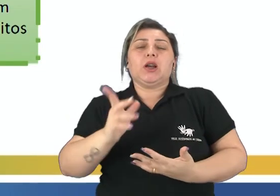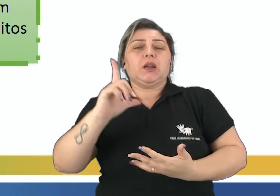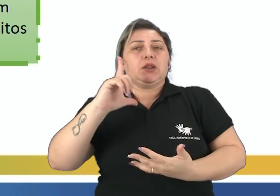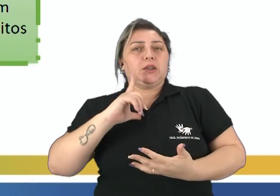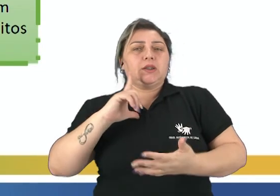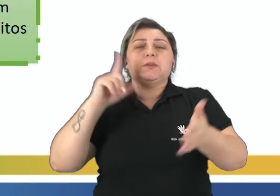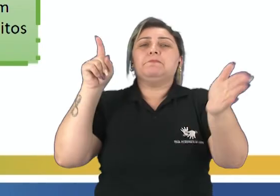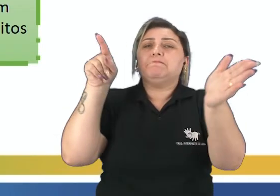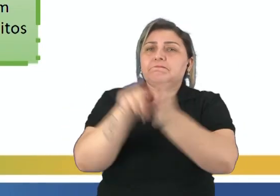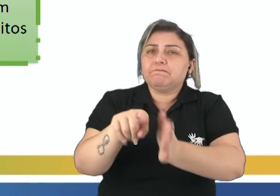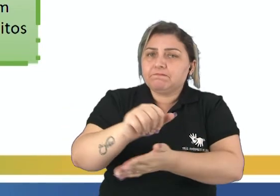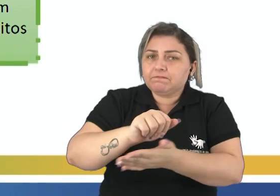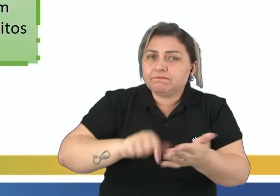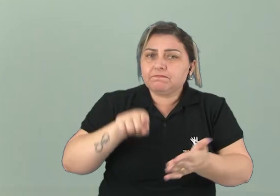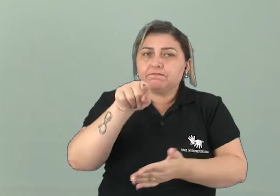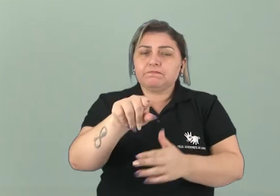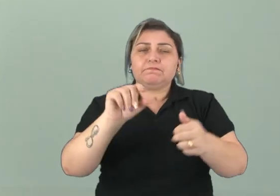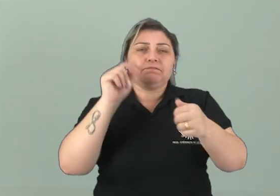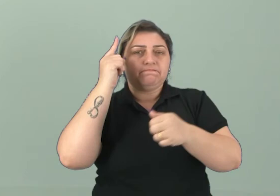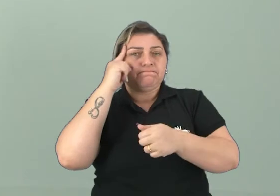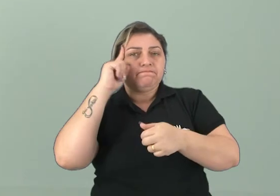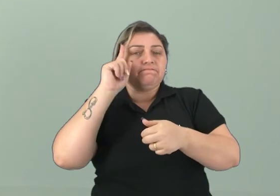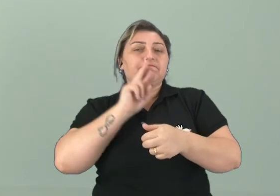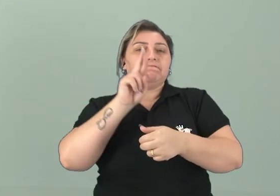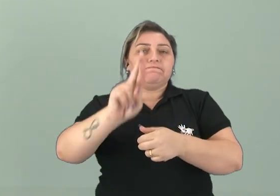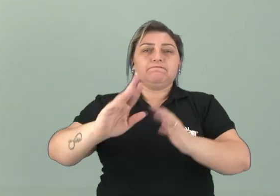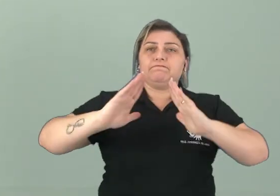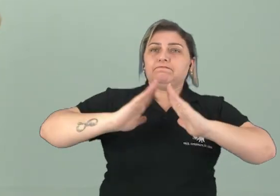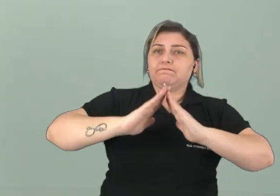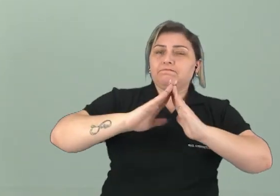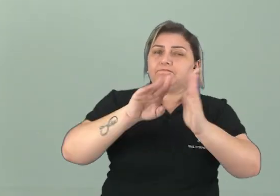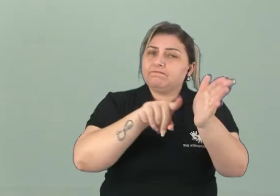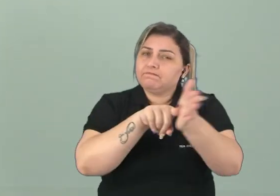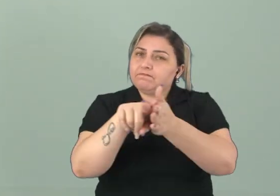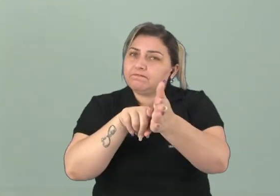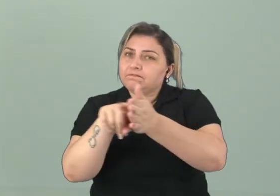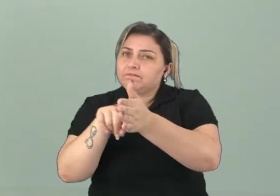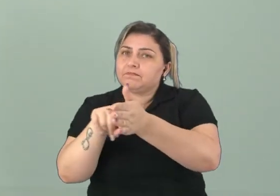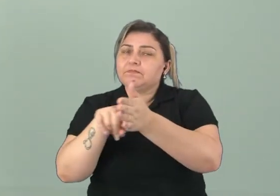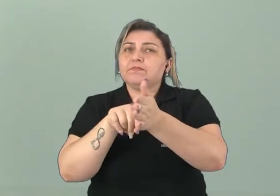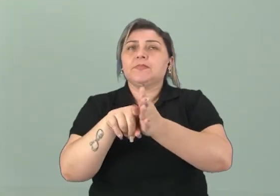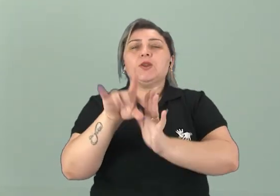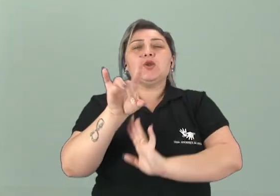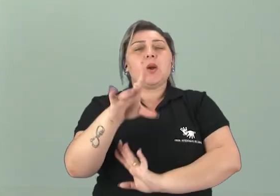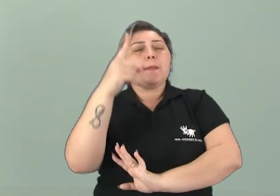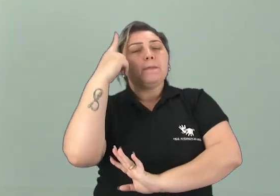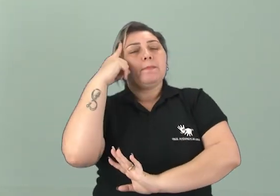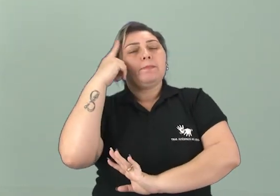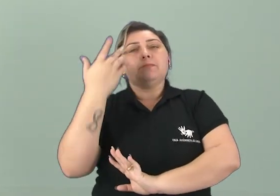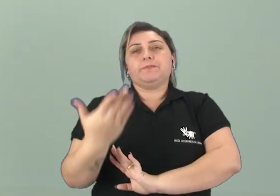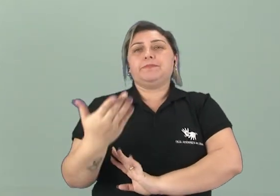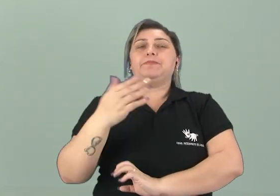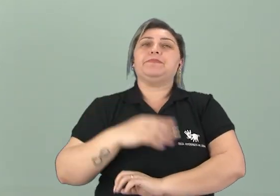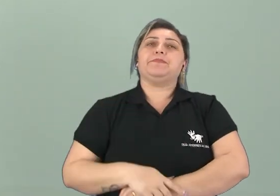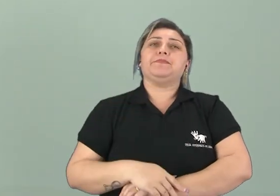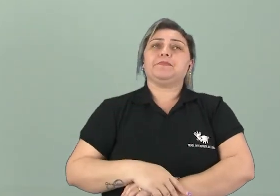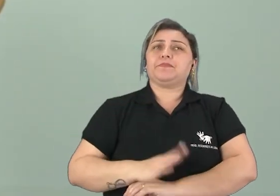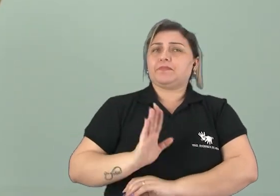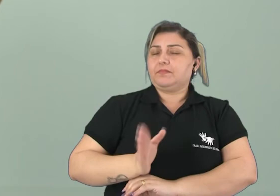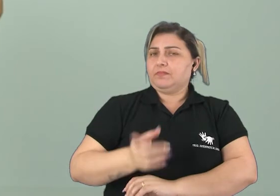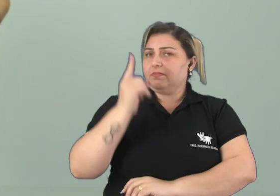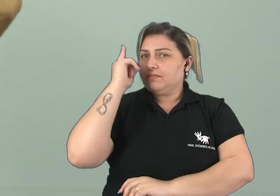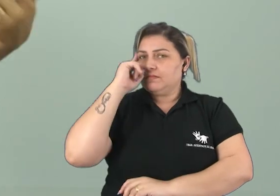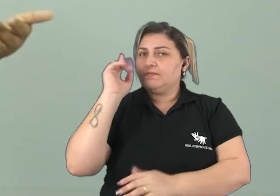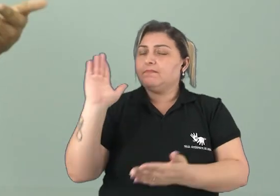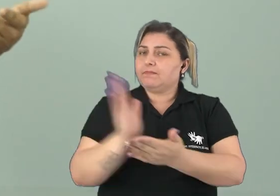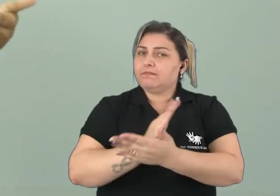essa atividade, né, para vocês pensarem, né, pesquisarem ou até só refletirem mesmo, né? Vocês já pensaram que